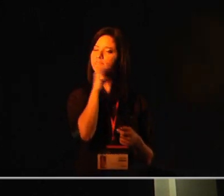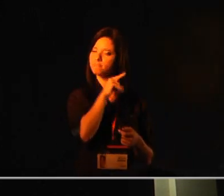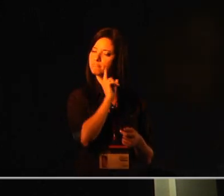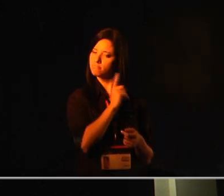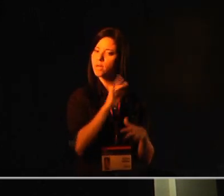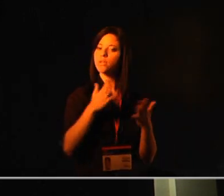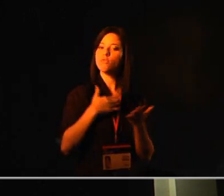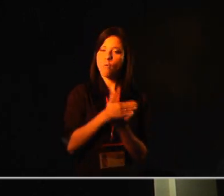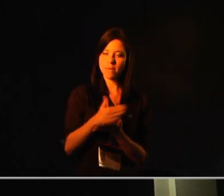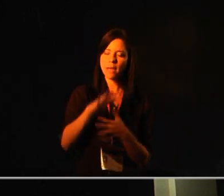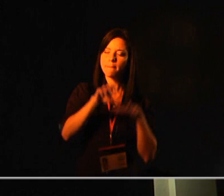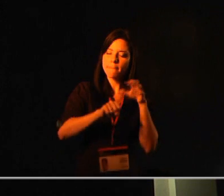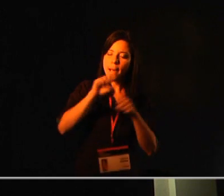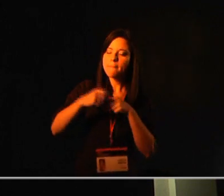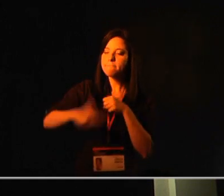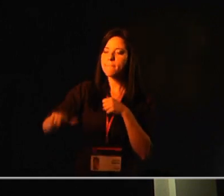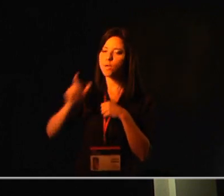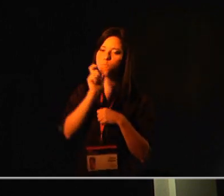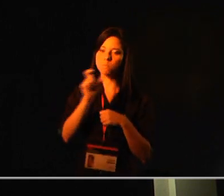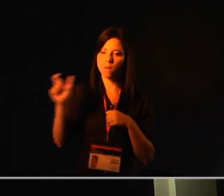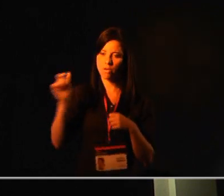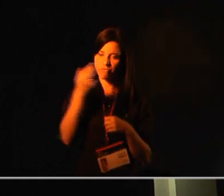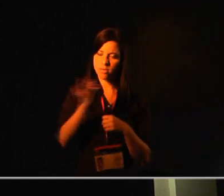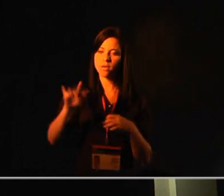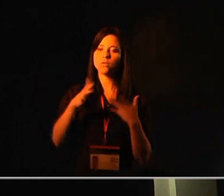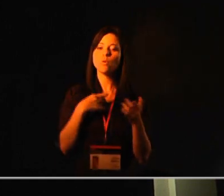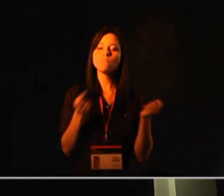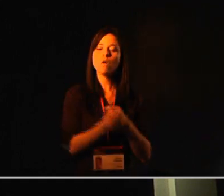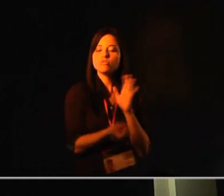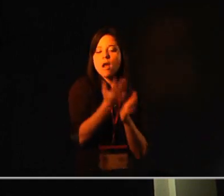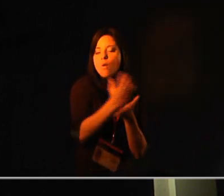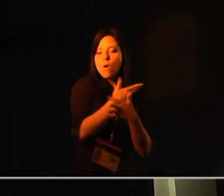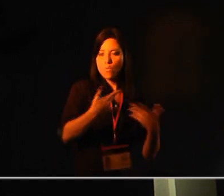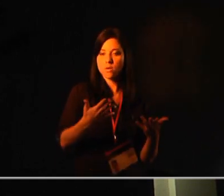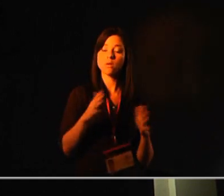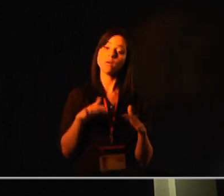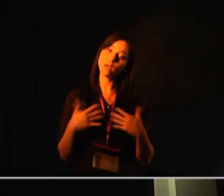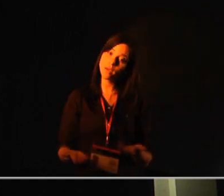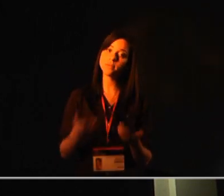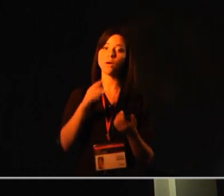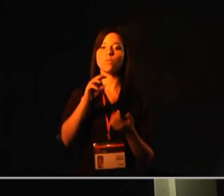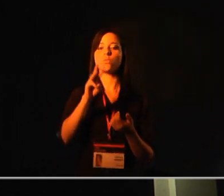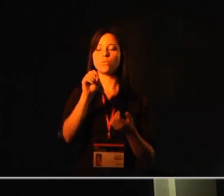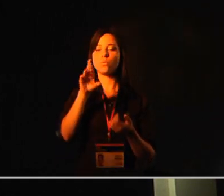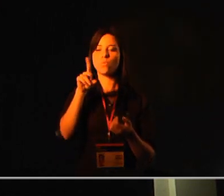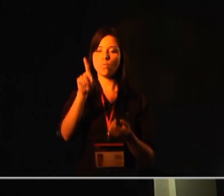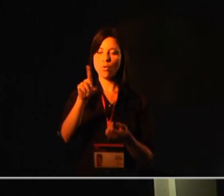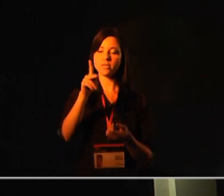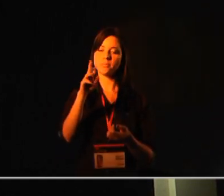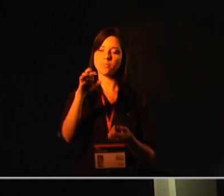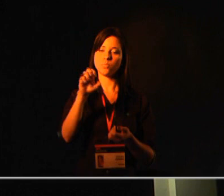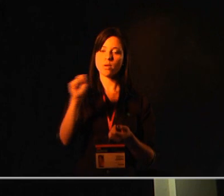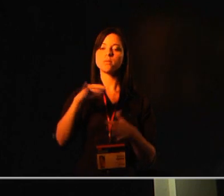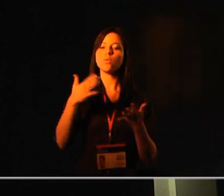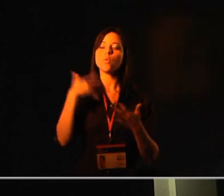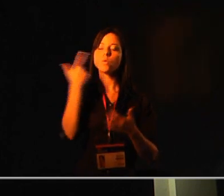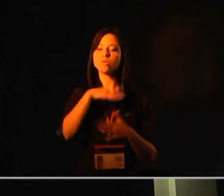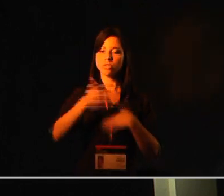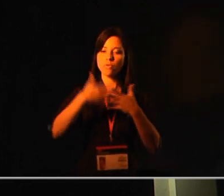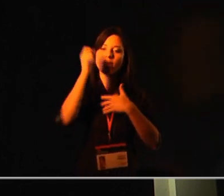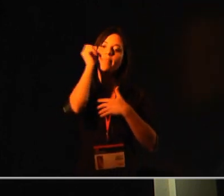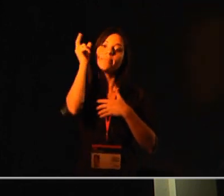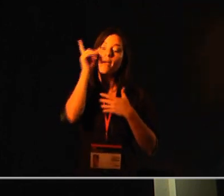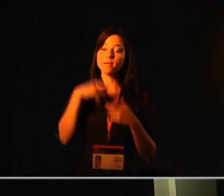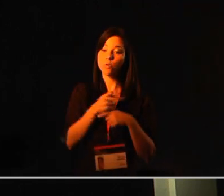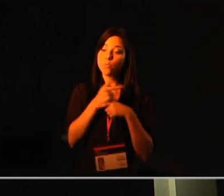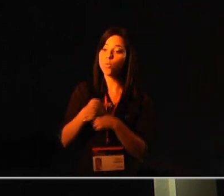Tem alguma coisa aí, vou começar a catar mais palavras em francês para formar alguma coisa. E aí eu vou no WordPress, desenvolvo aquela ideia, busco